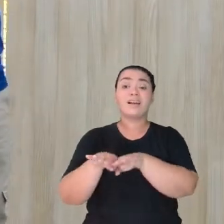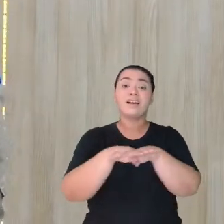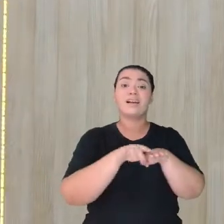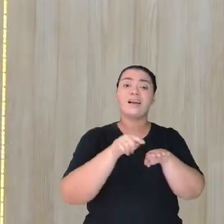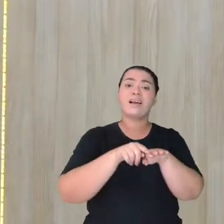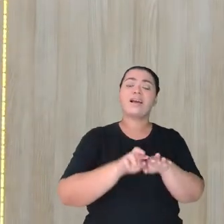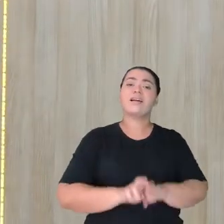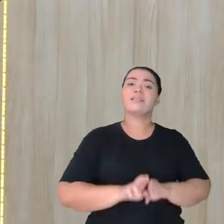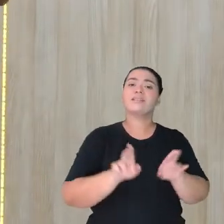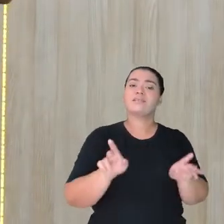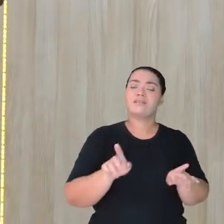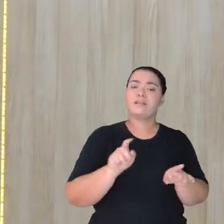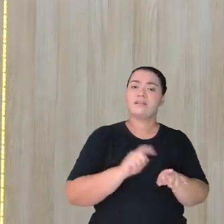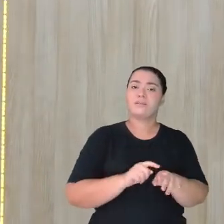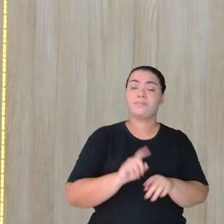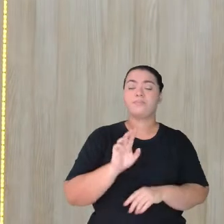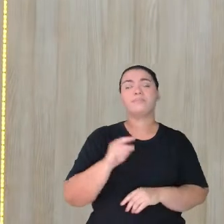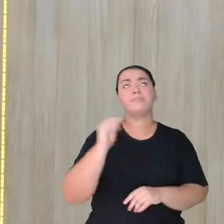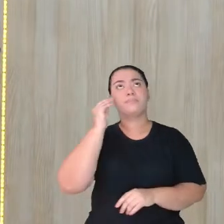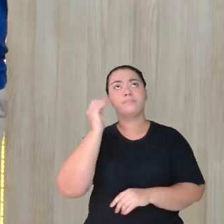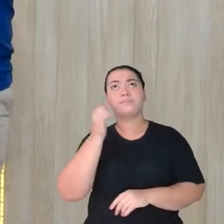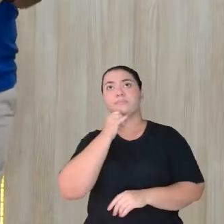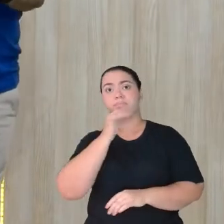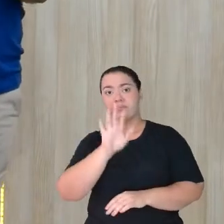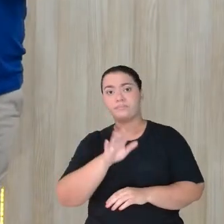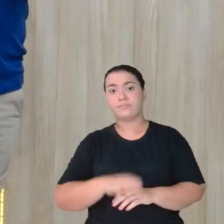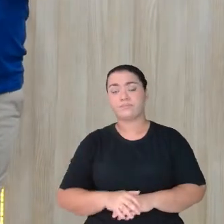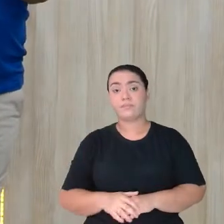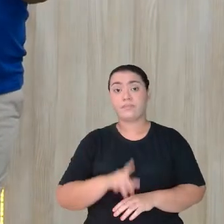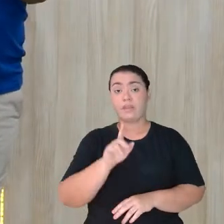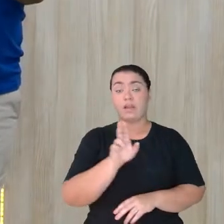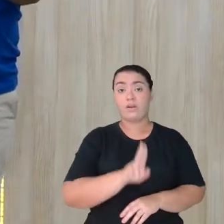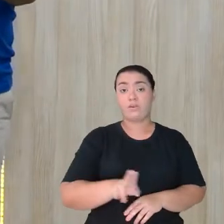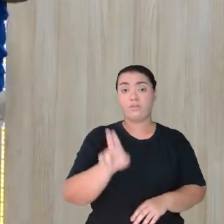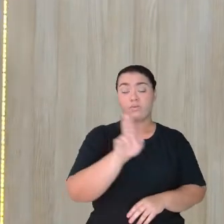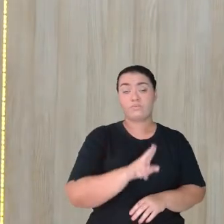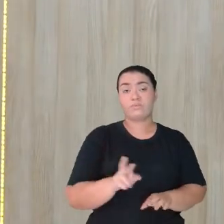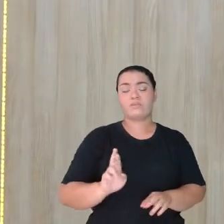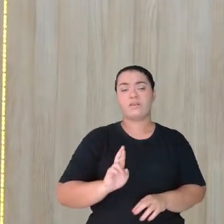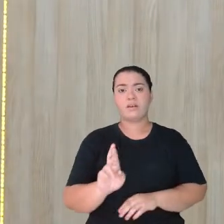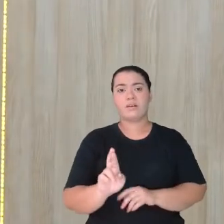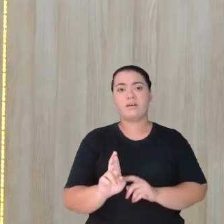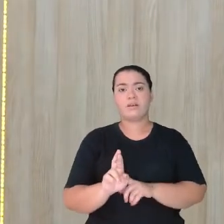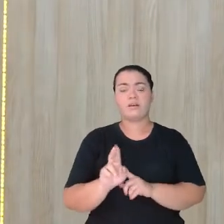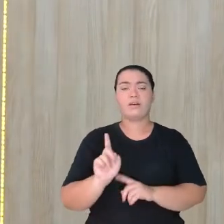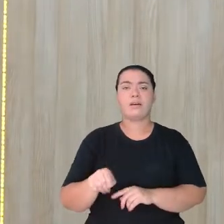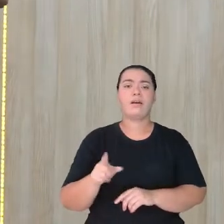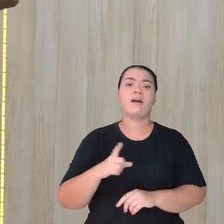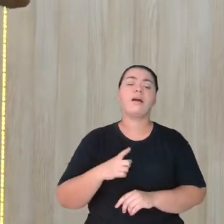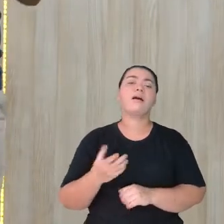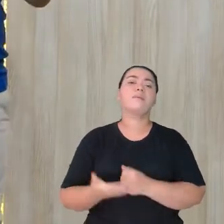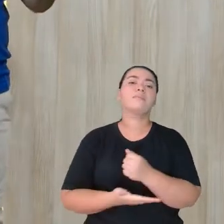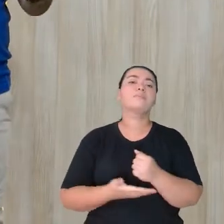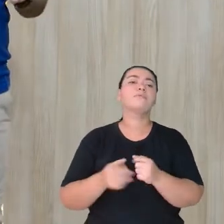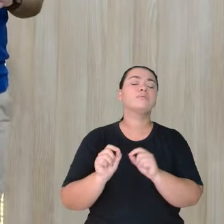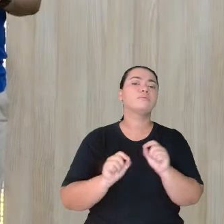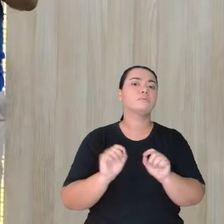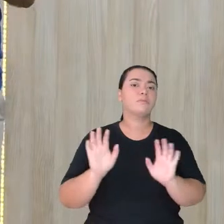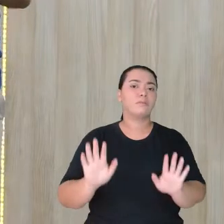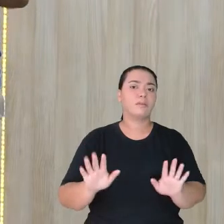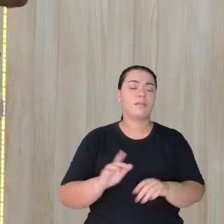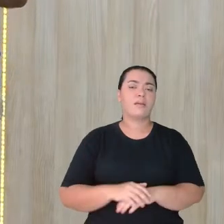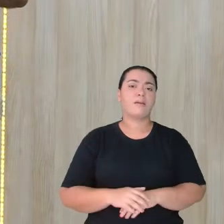um pouco mais além. Tipo, a gente usa às vezes para representar esse princípio, né? A ideia